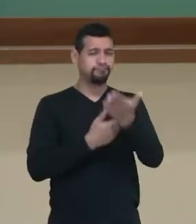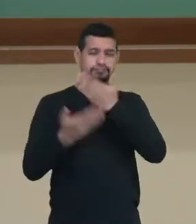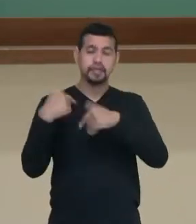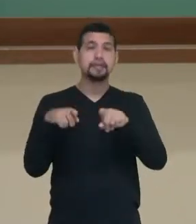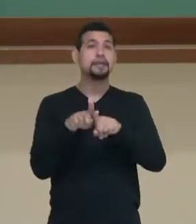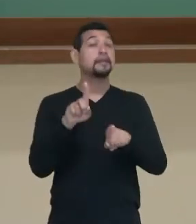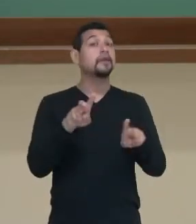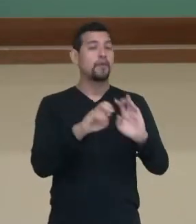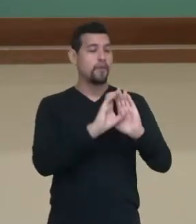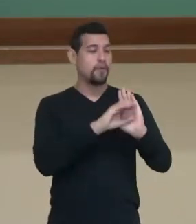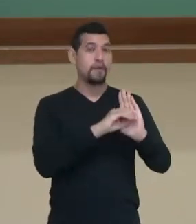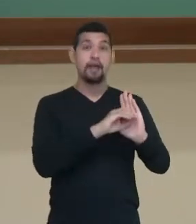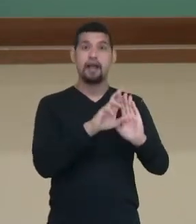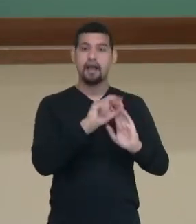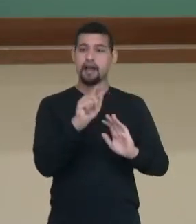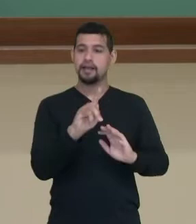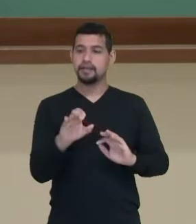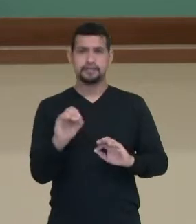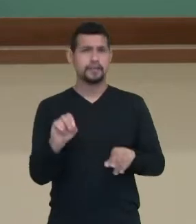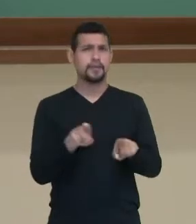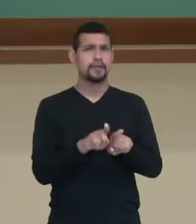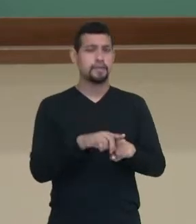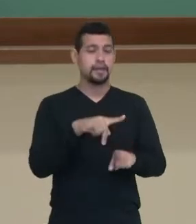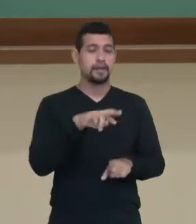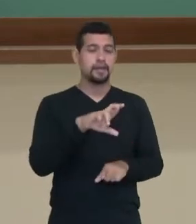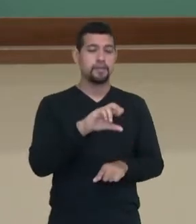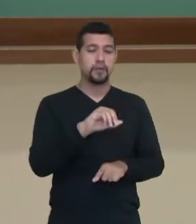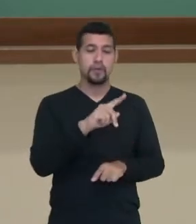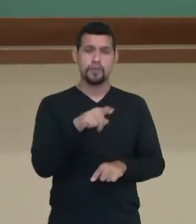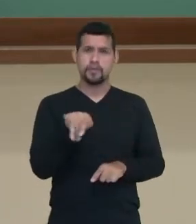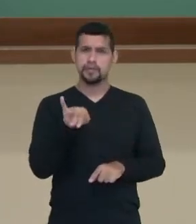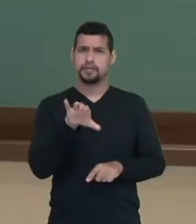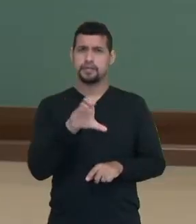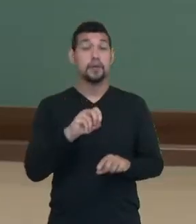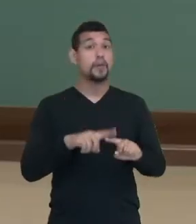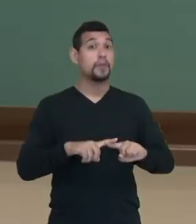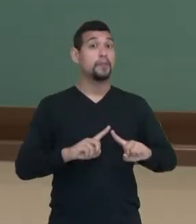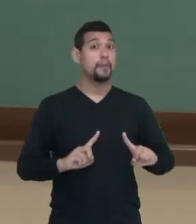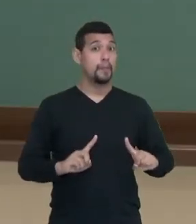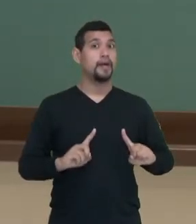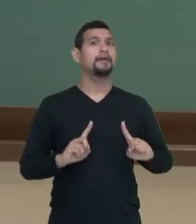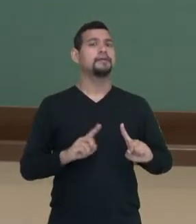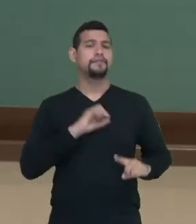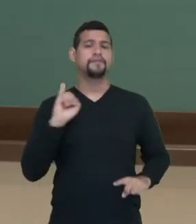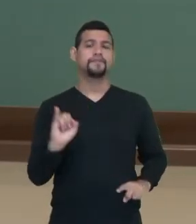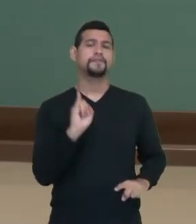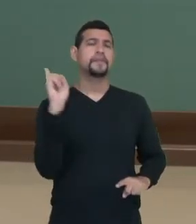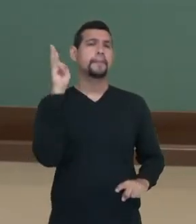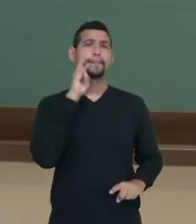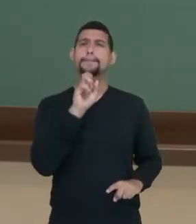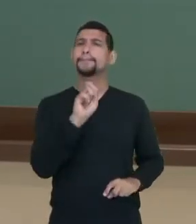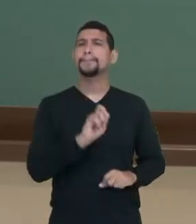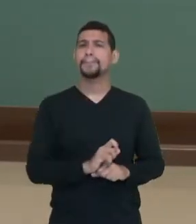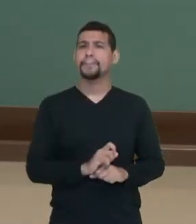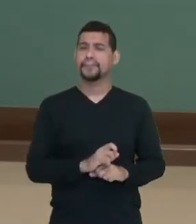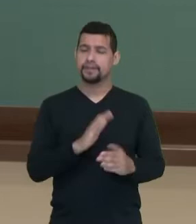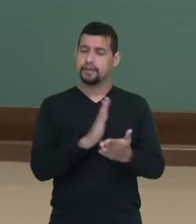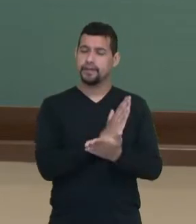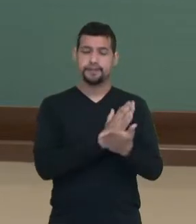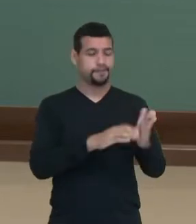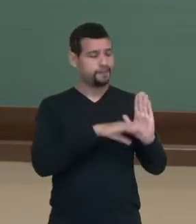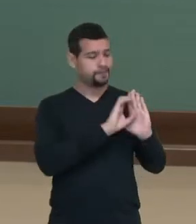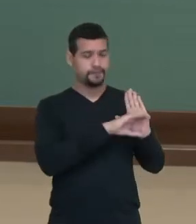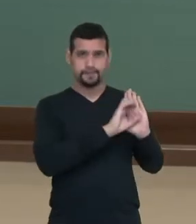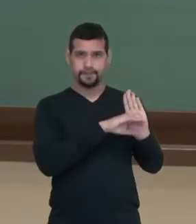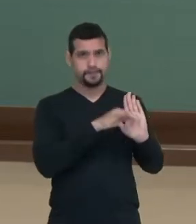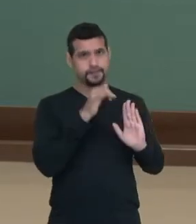envolvendo o conceito de razão e proporção. Mas antes, é importante lembrarmos alguns